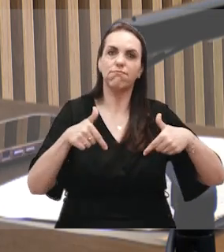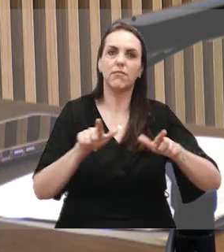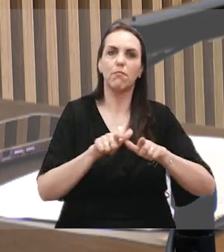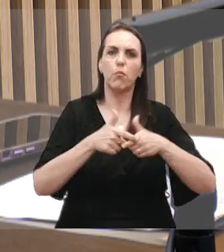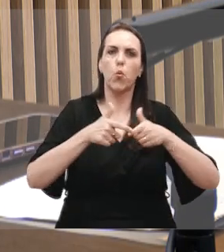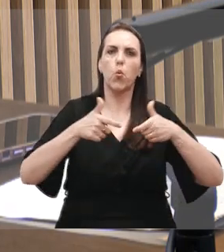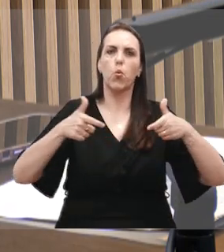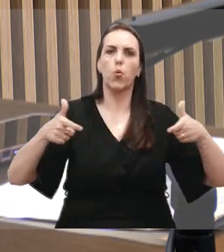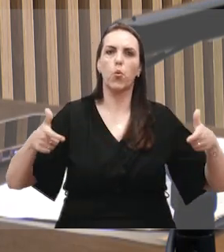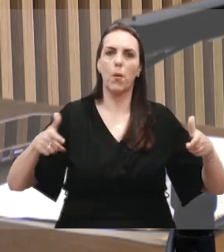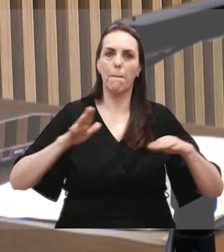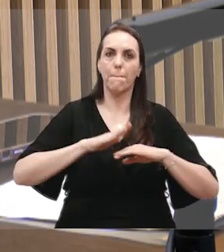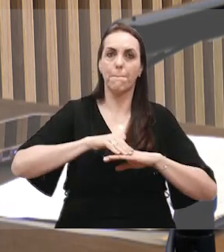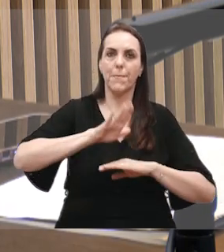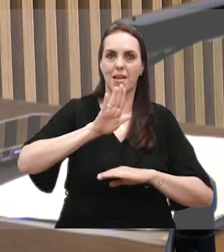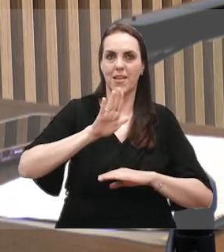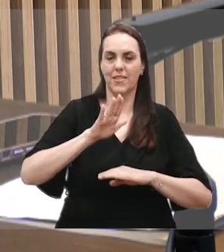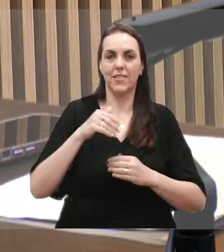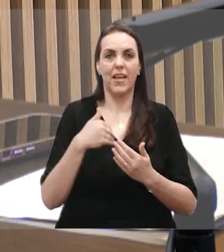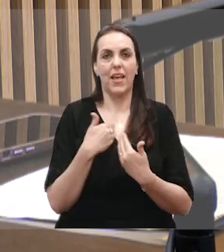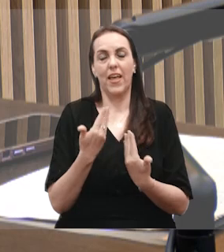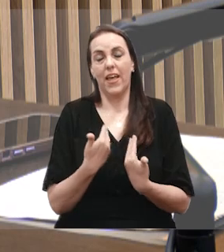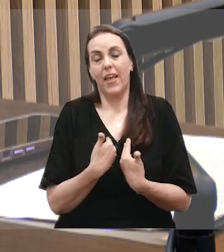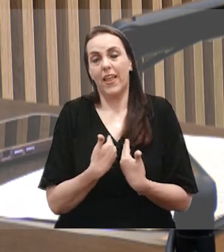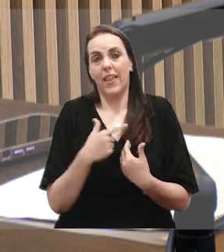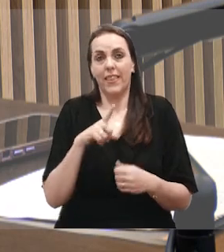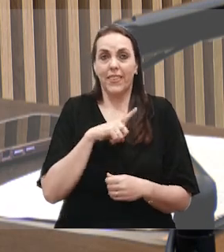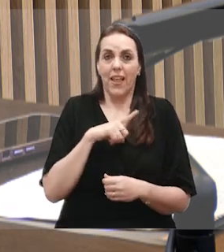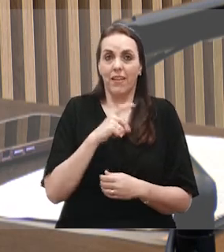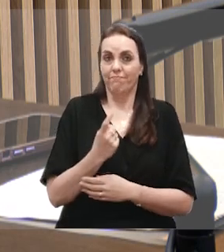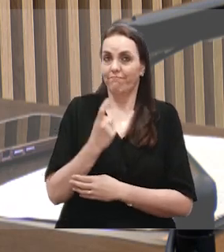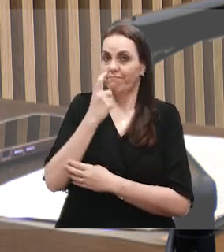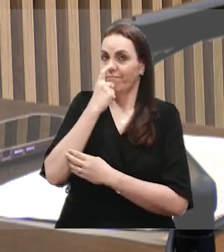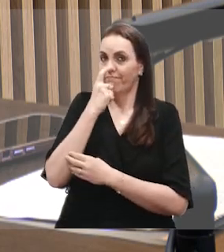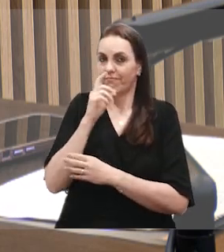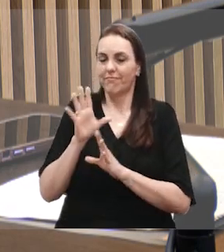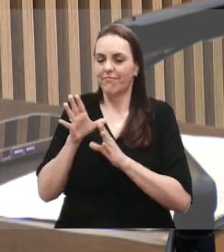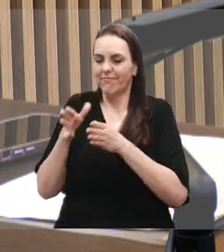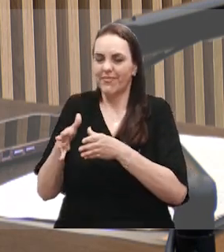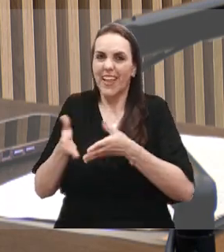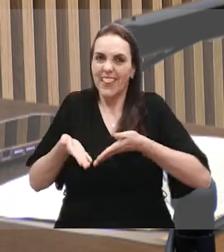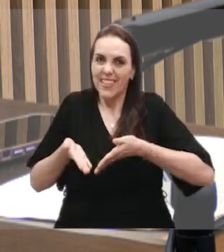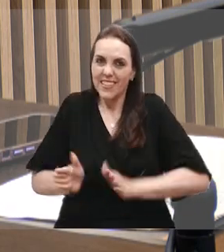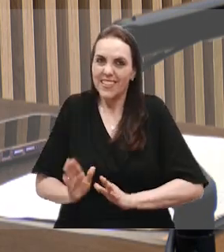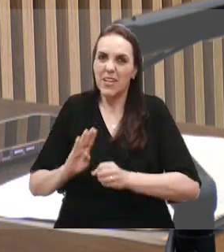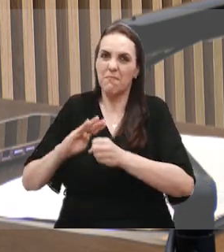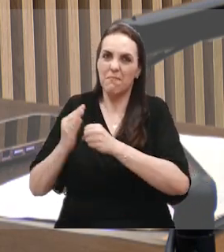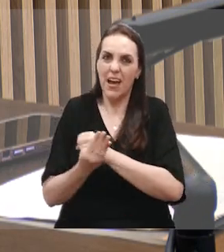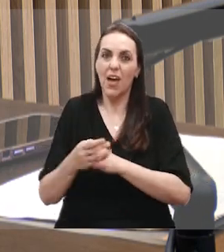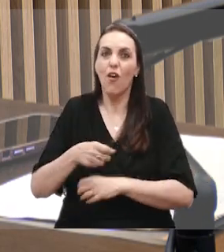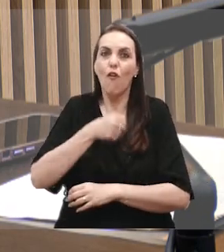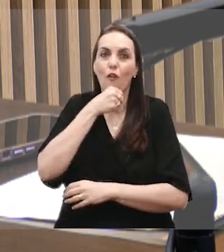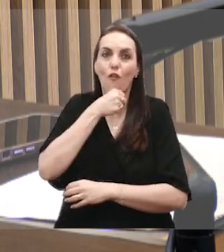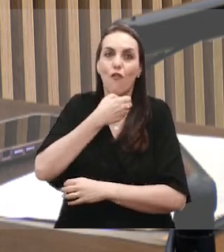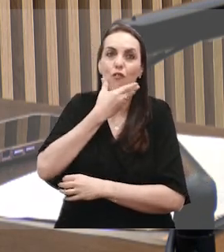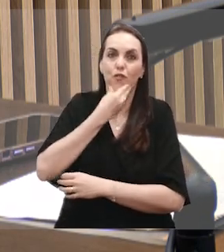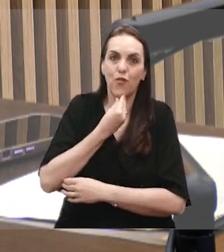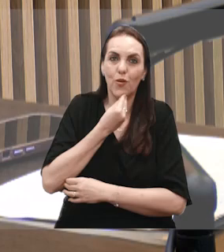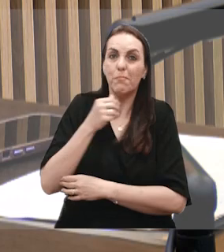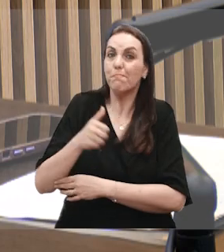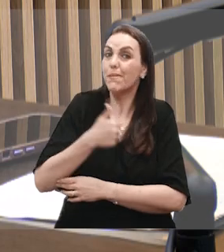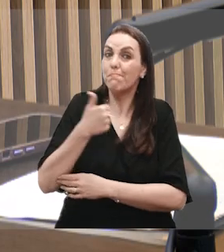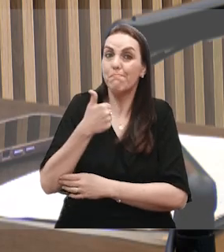né? Por mais que a gente tenha identificação com o bairro, eu nasci no bairro, meu avô foi o primeiro morador do